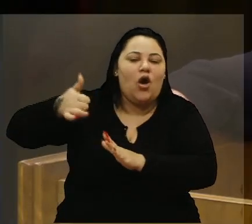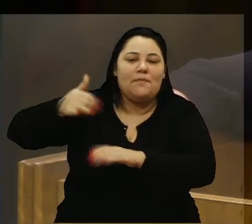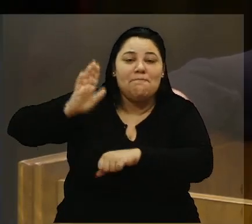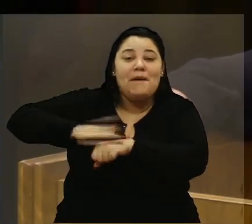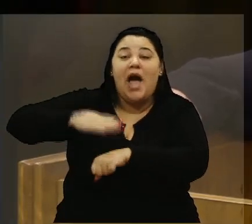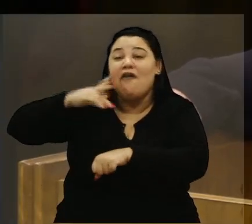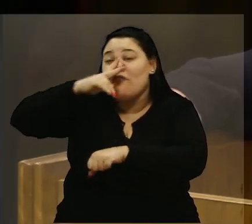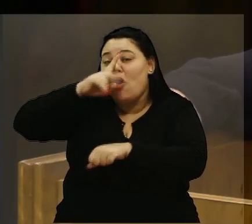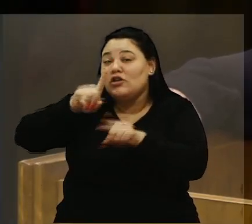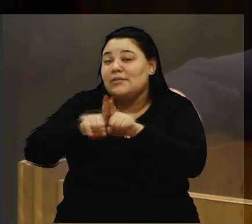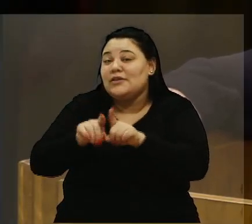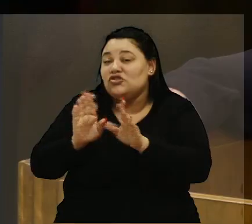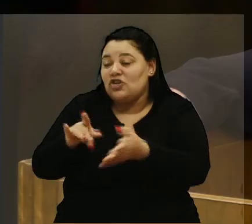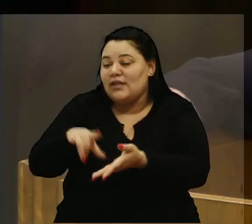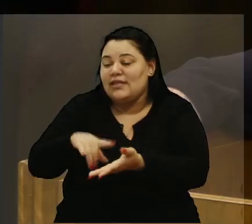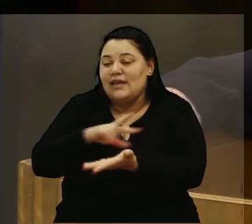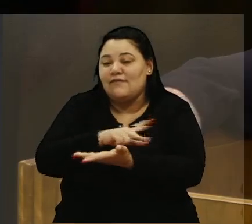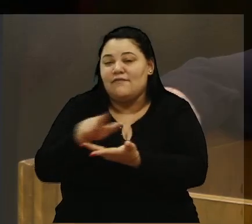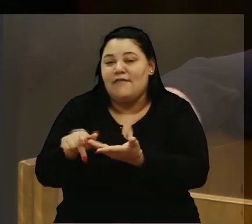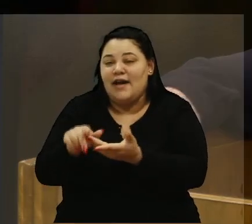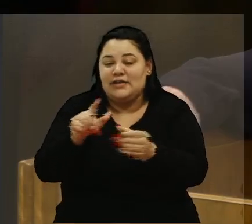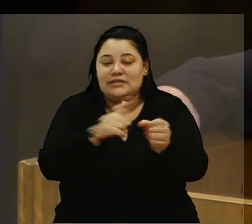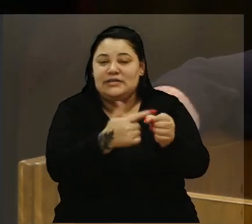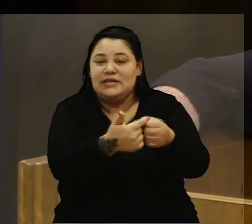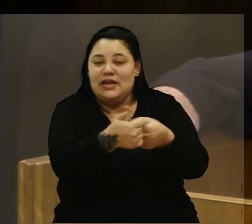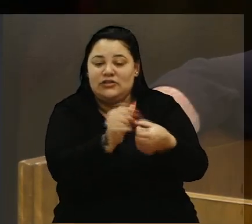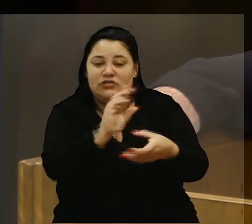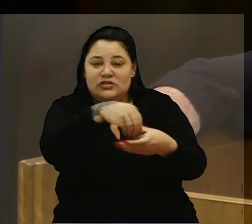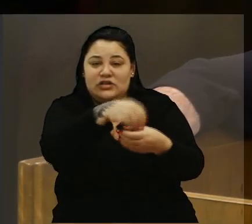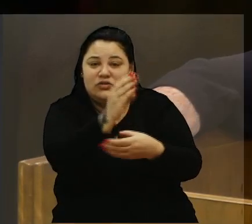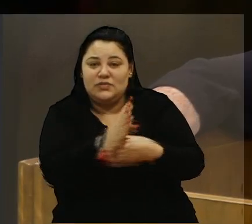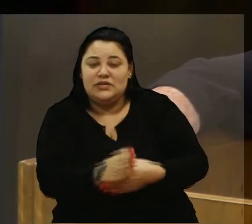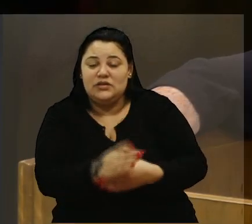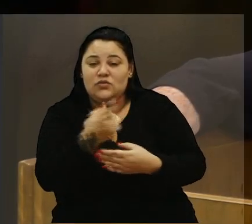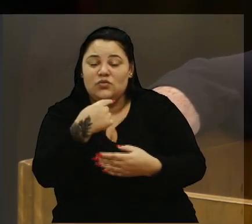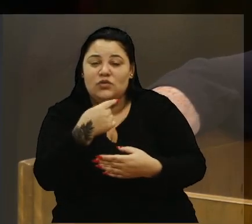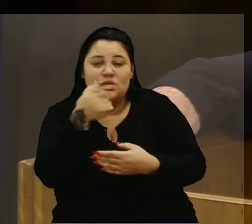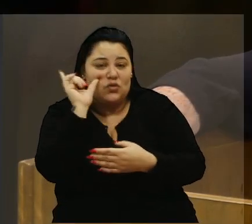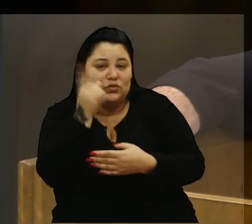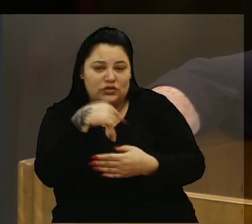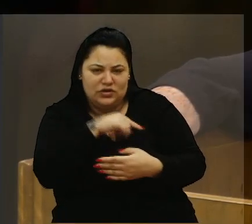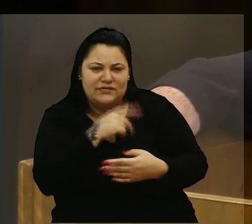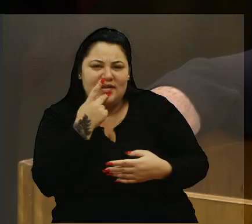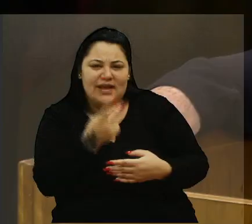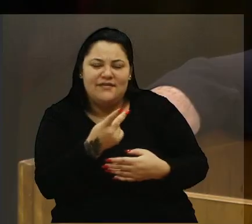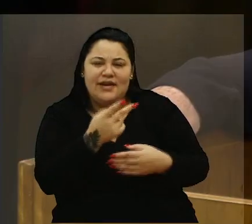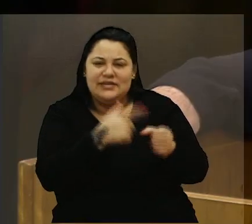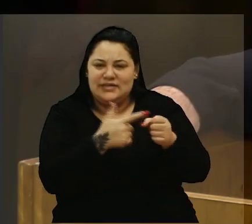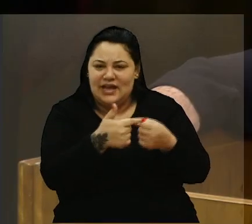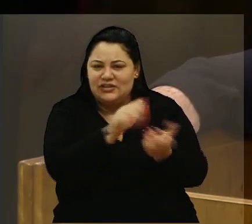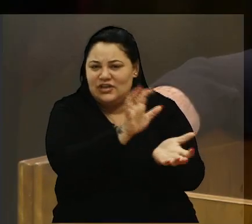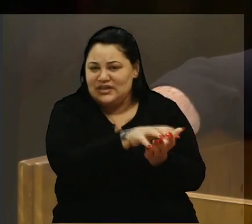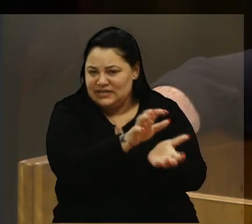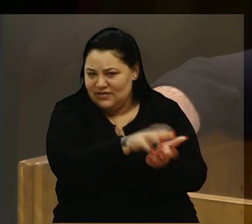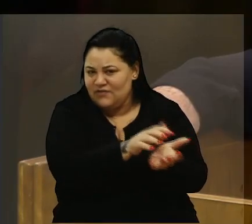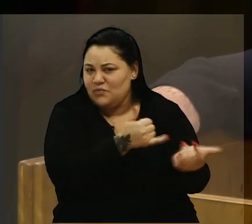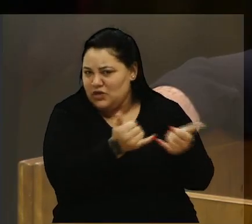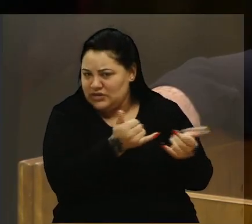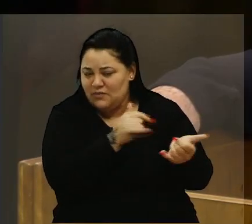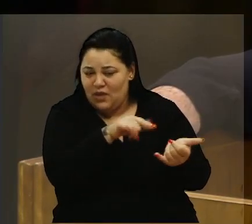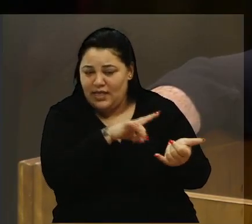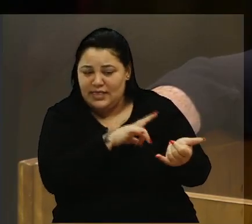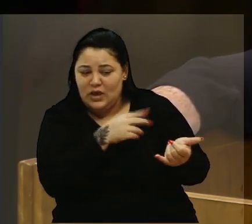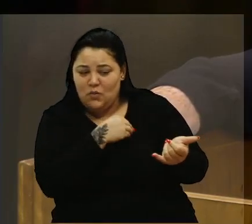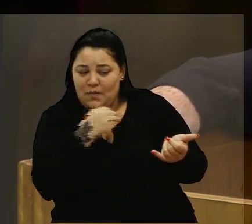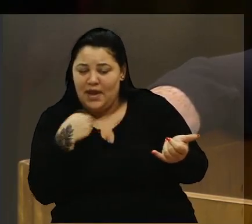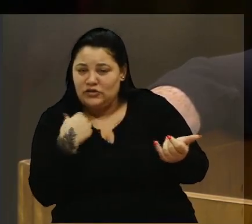existem em várias cidades do Brasil, e onde nós citávamos aqui a cidade de Recife, né, aonde tu tem o médico vai